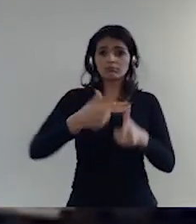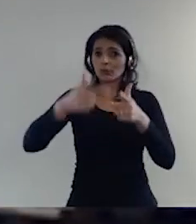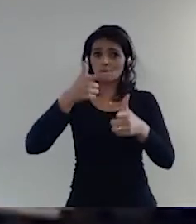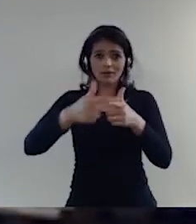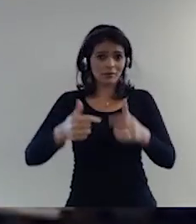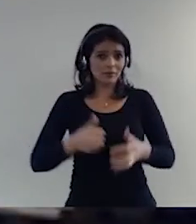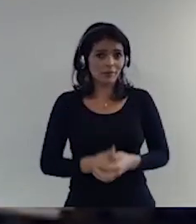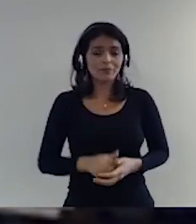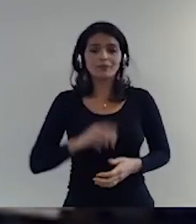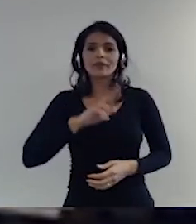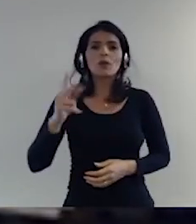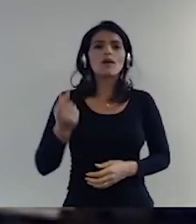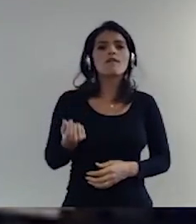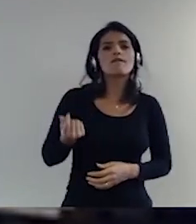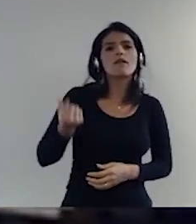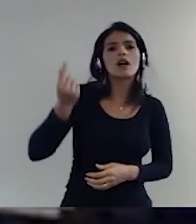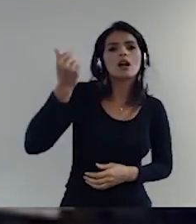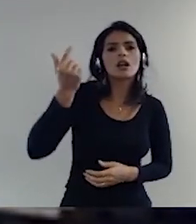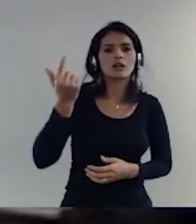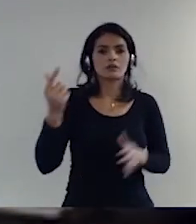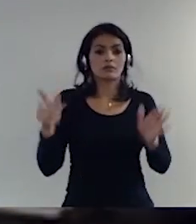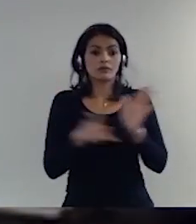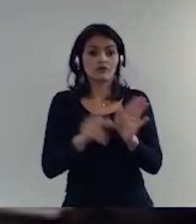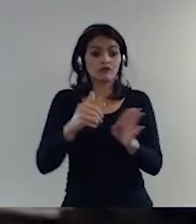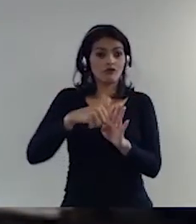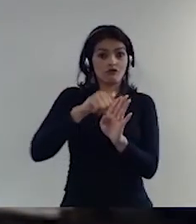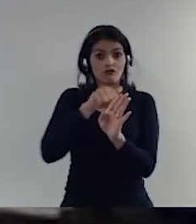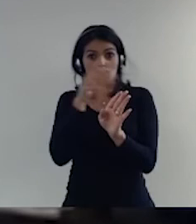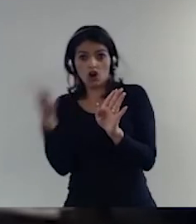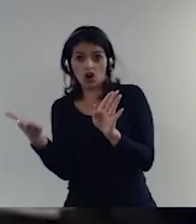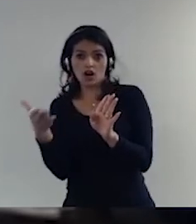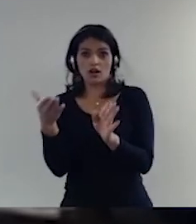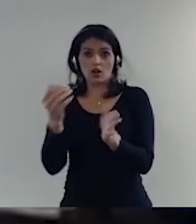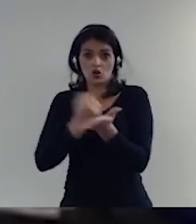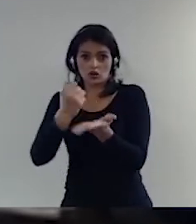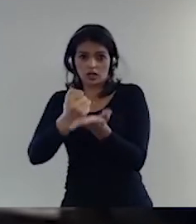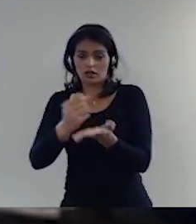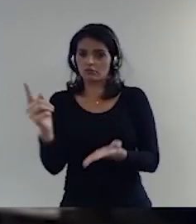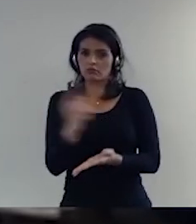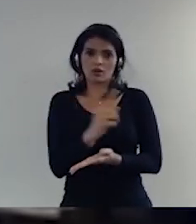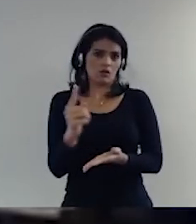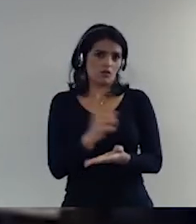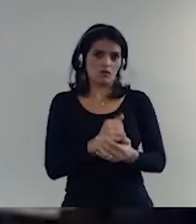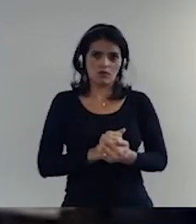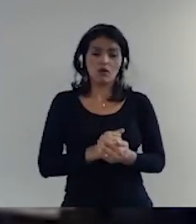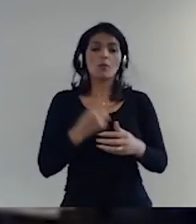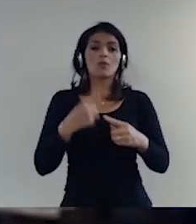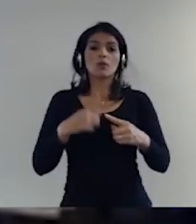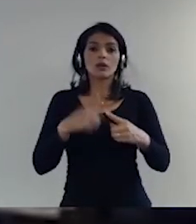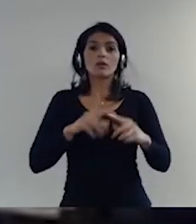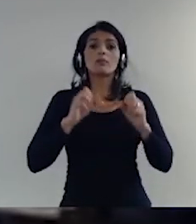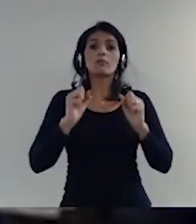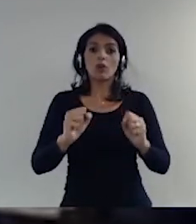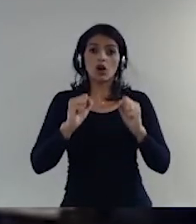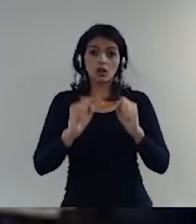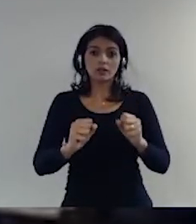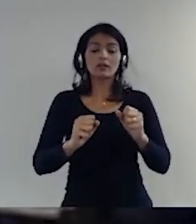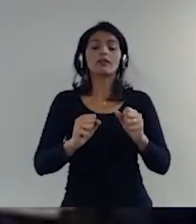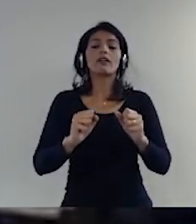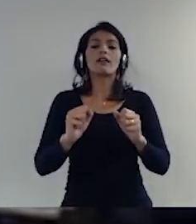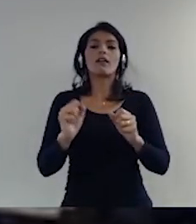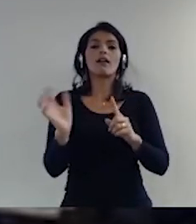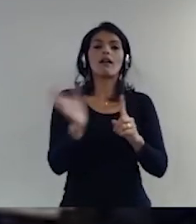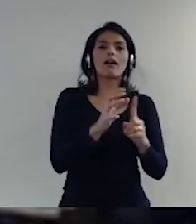são valorações exógenas ao contrato, ponderações exógenas ao contrato que podem intervir